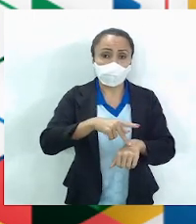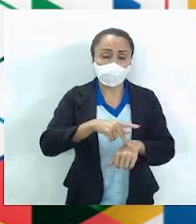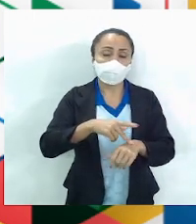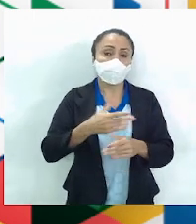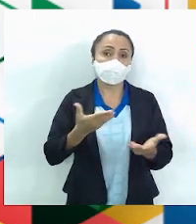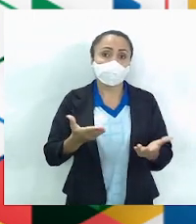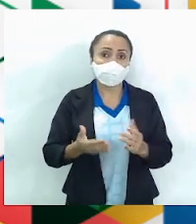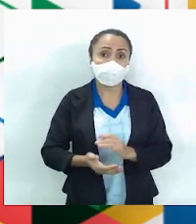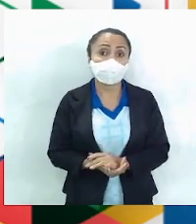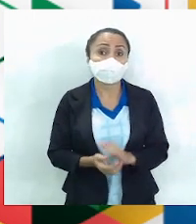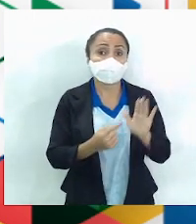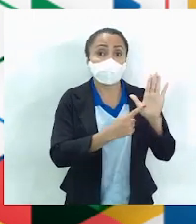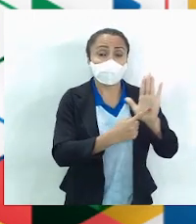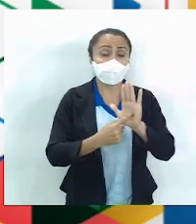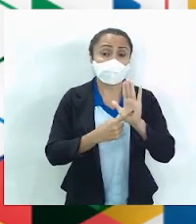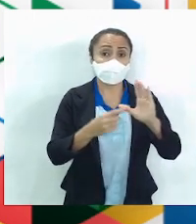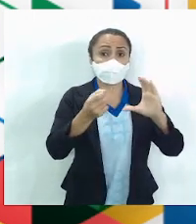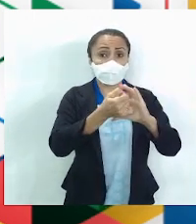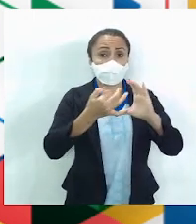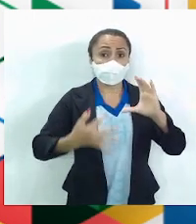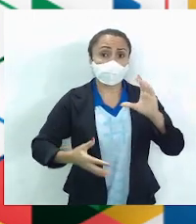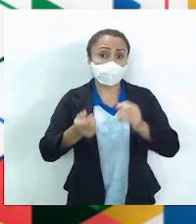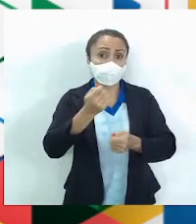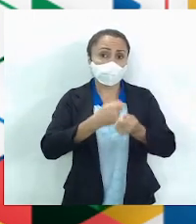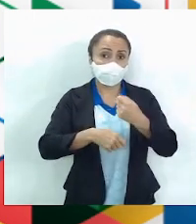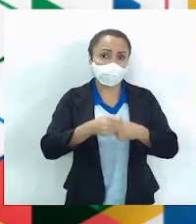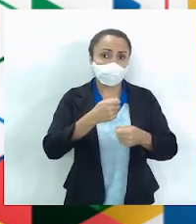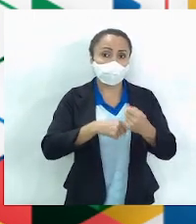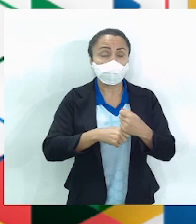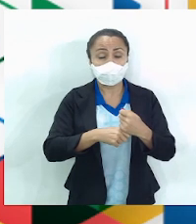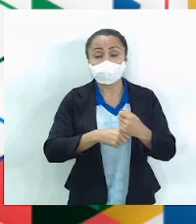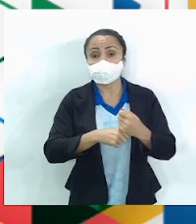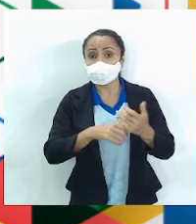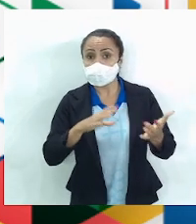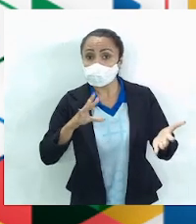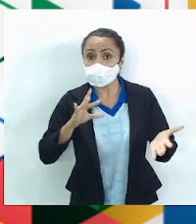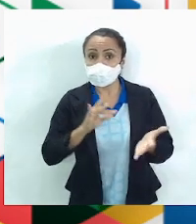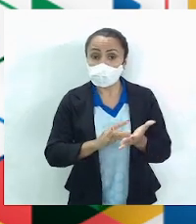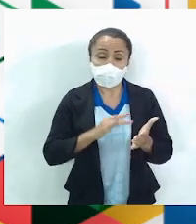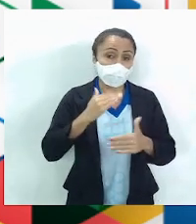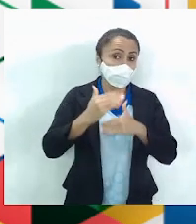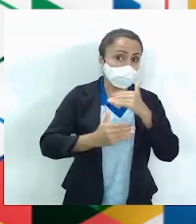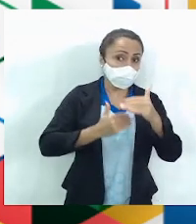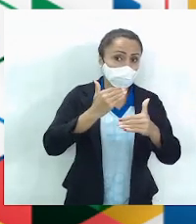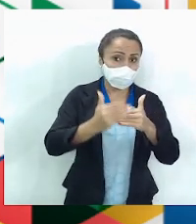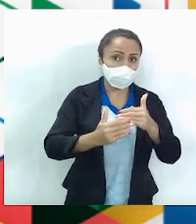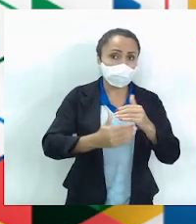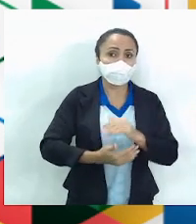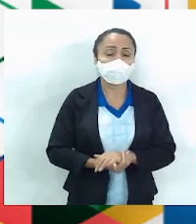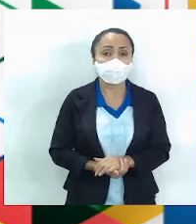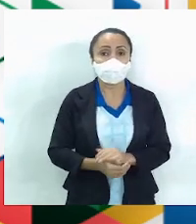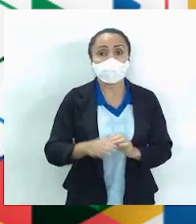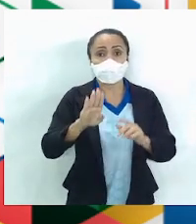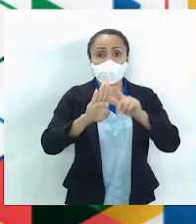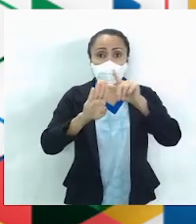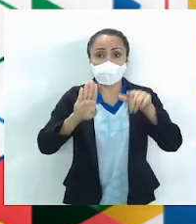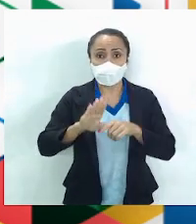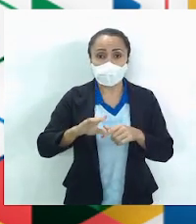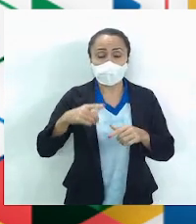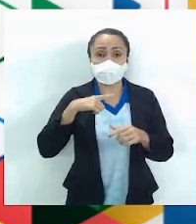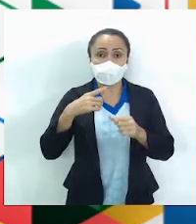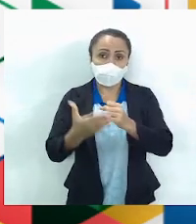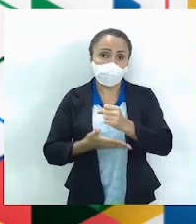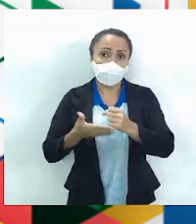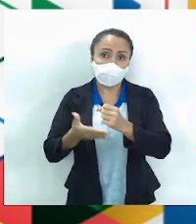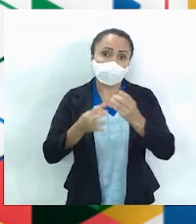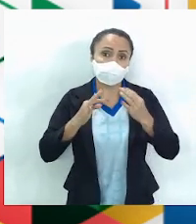a. apresentam características econômicas promissoras para a próxima década, b. possuem base